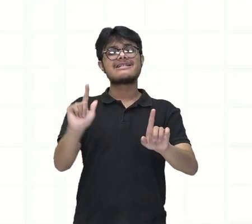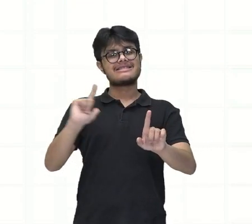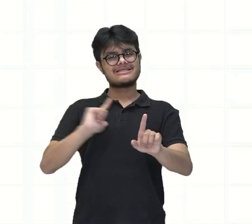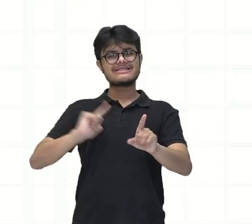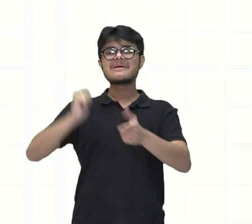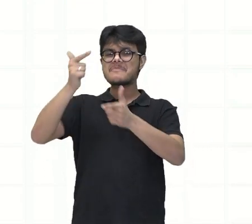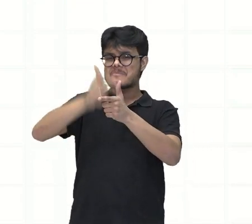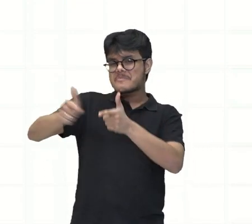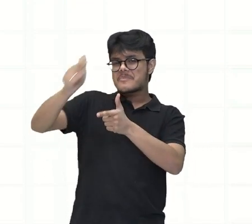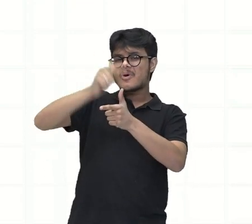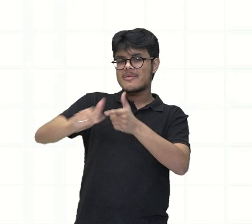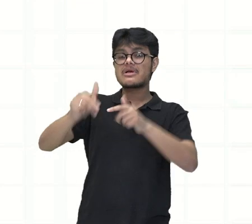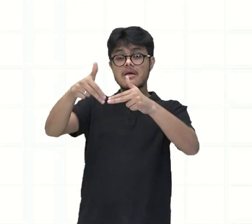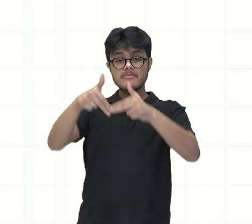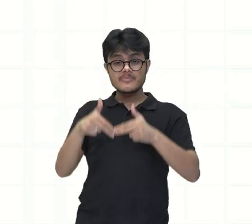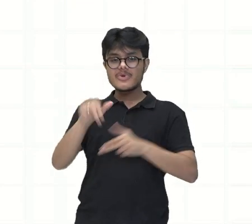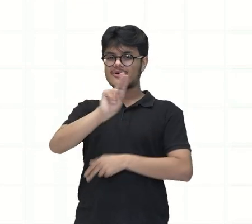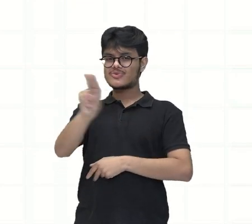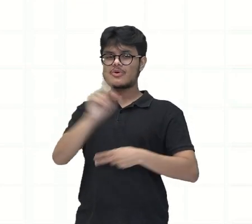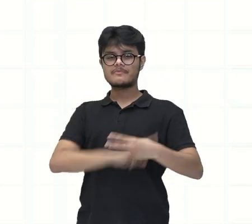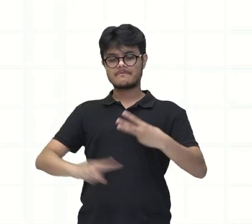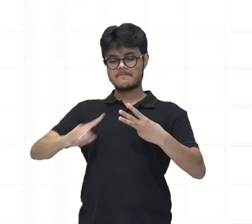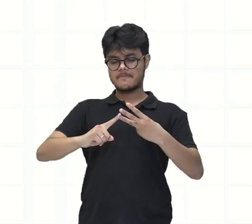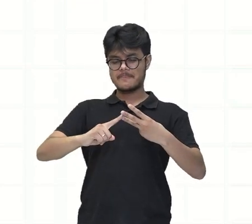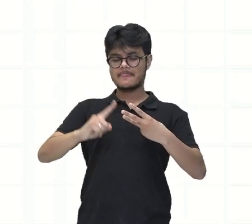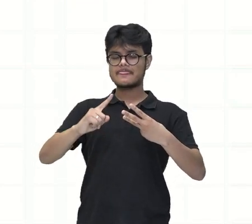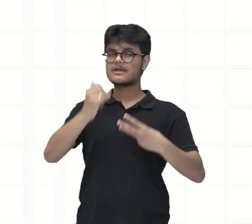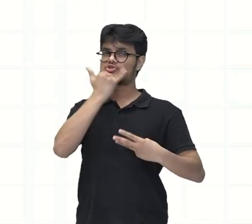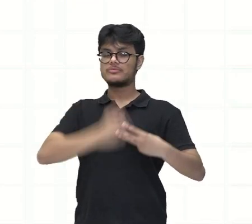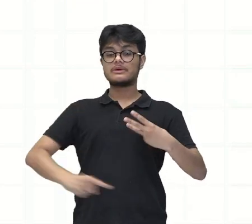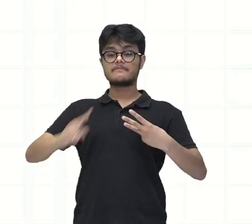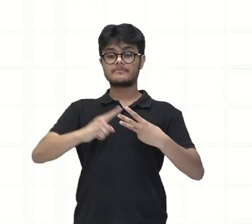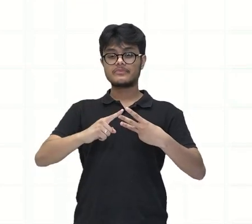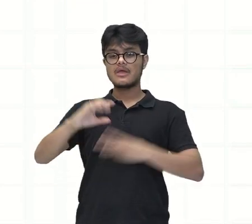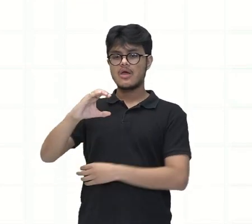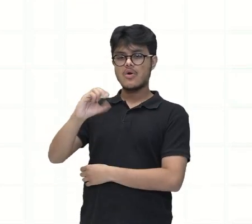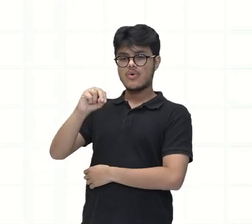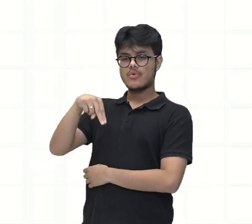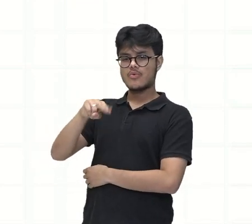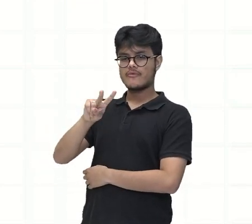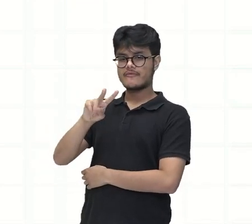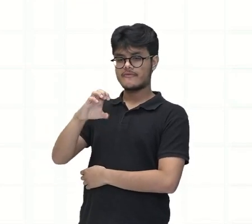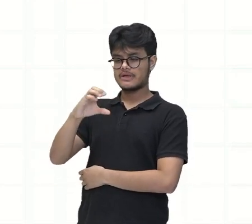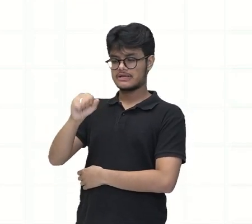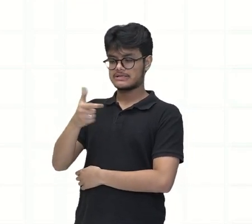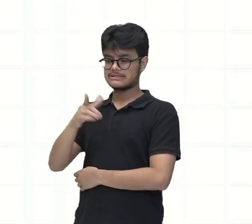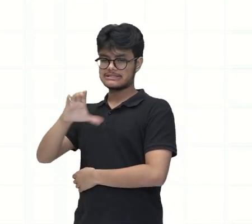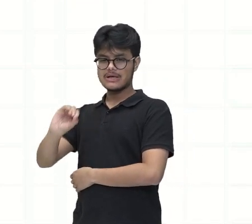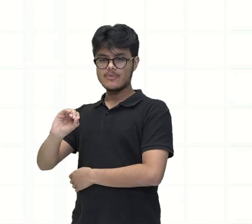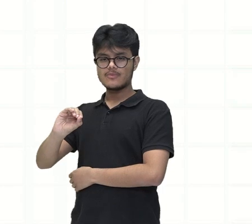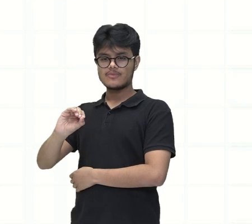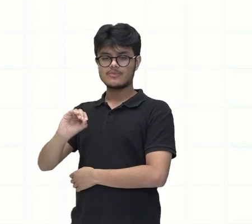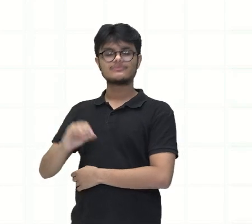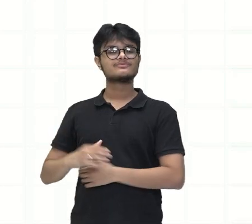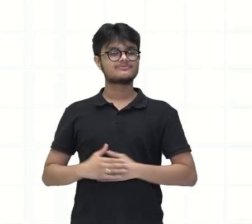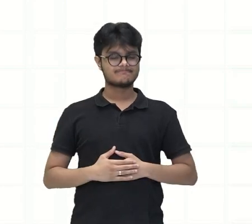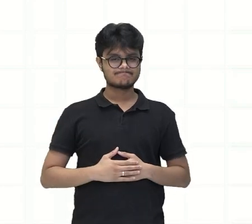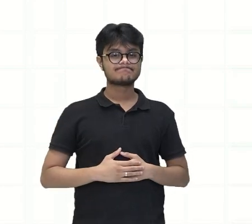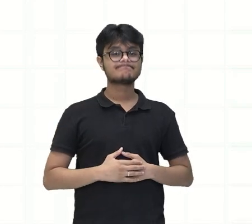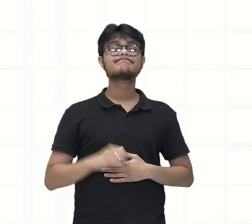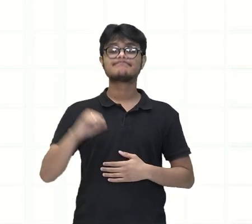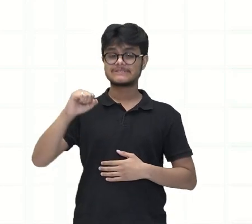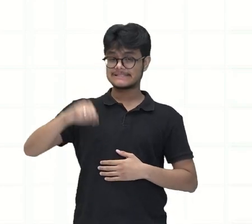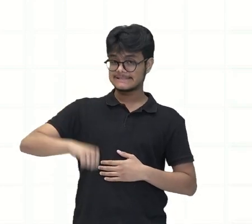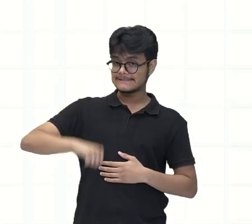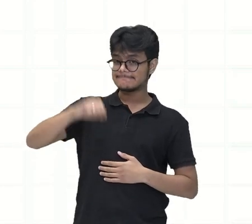do congelador vai fazer com que esse ar frio desça, né? E o ar